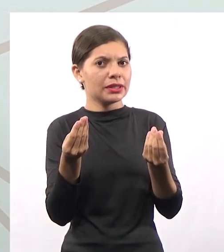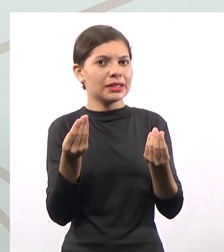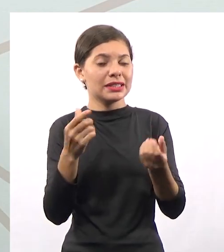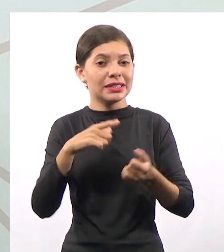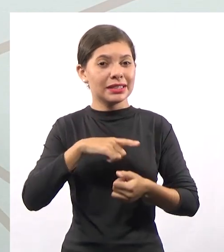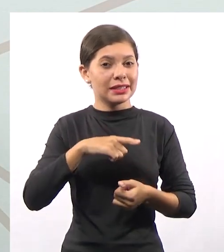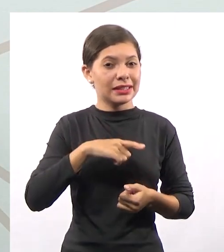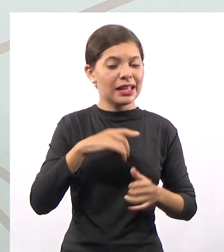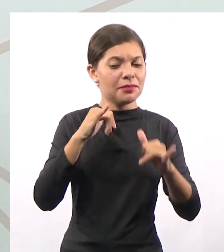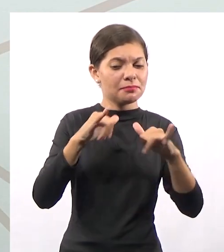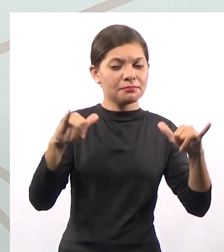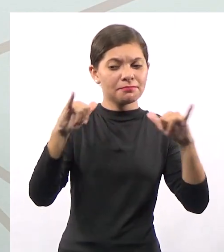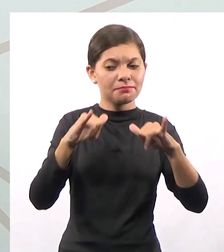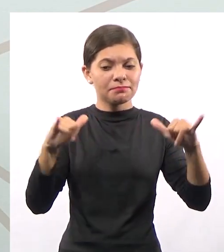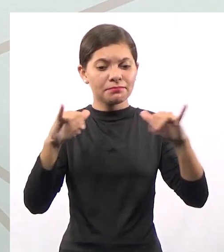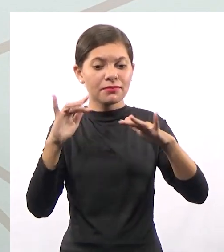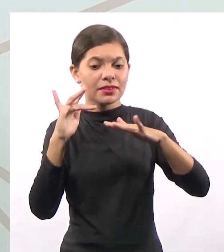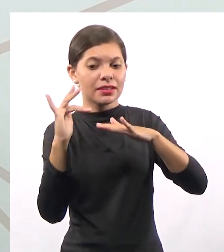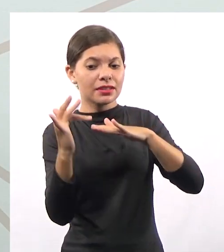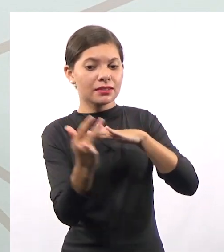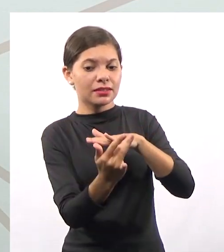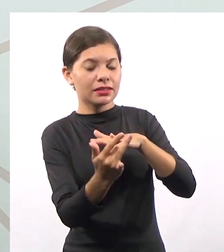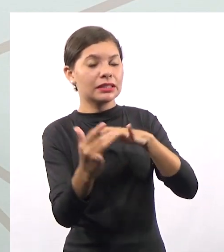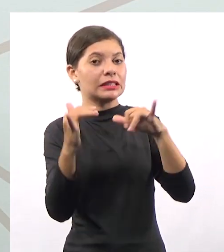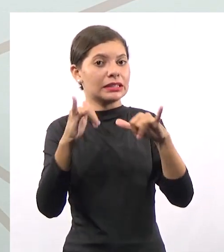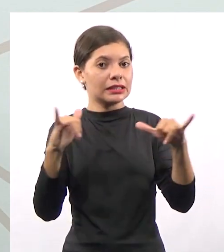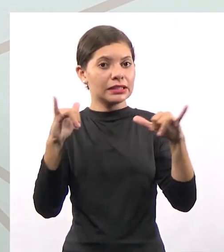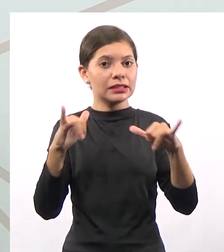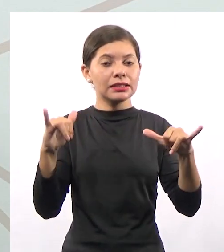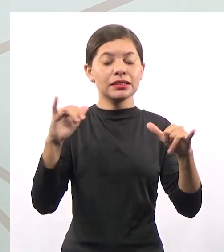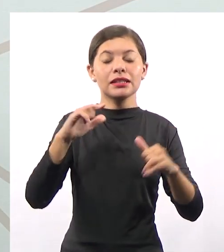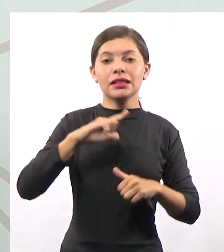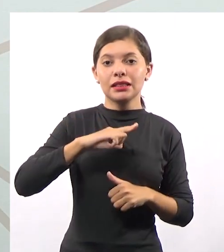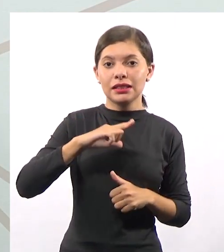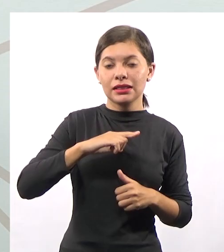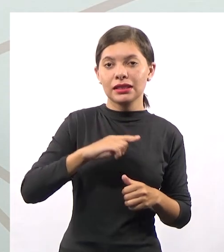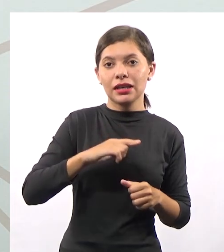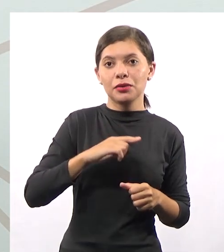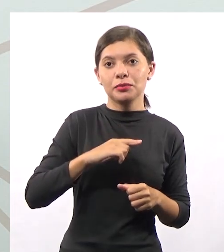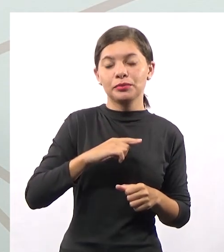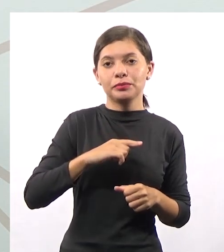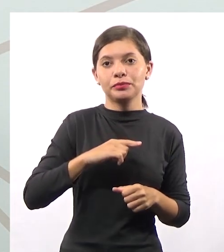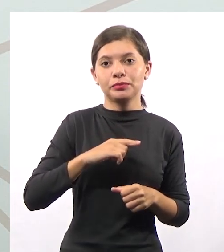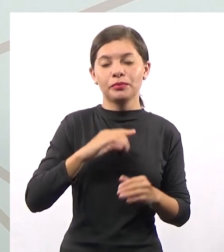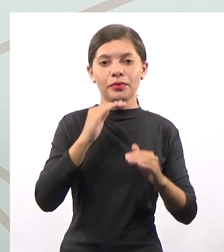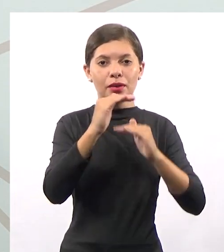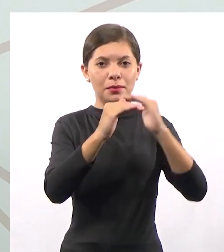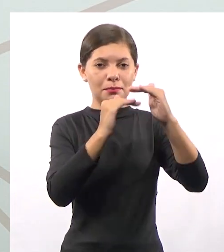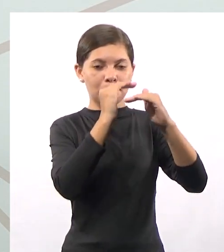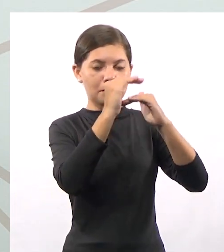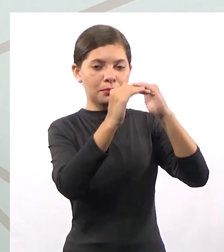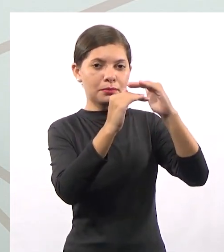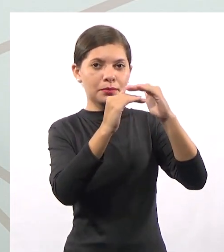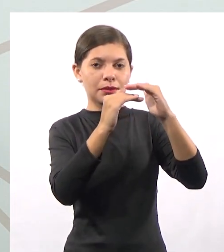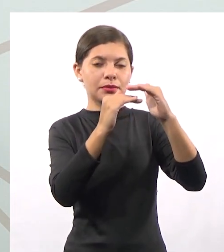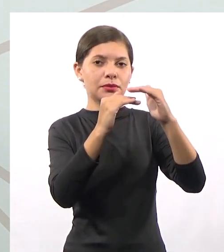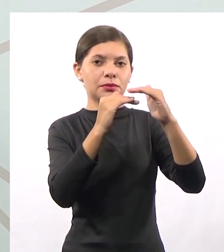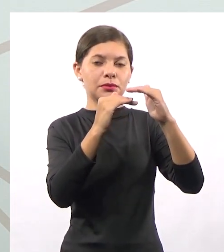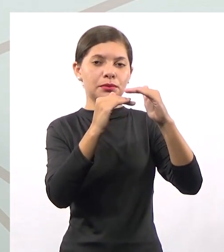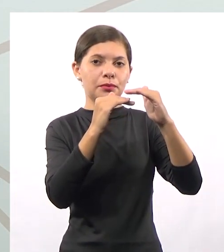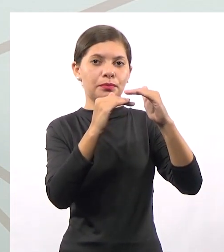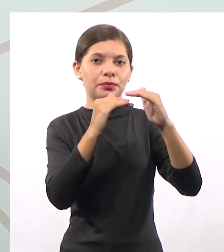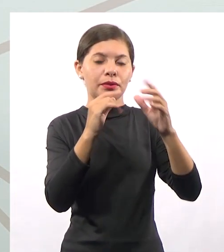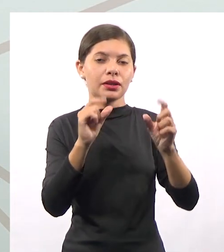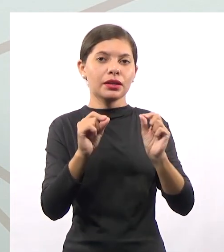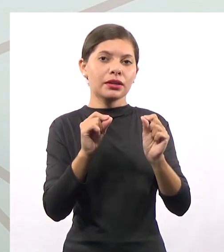aí rotineiramente anunciadas na mídia com desvios e outros processos